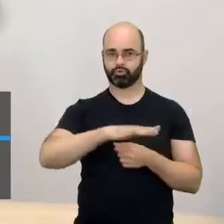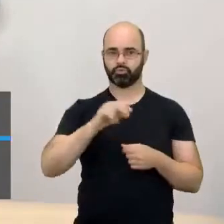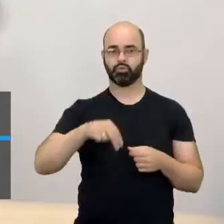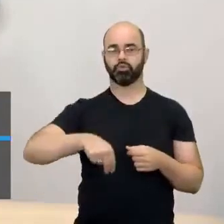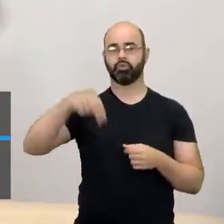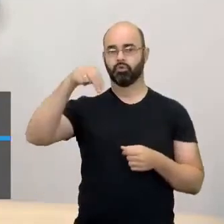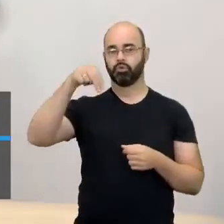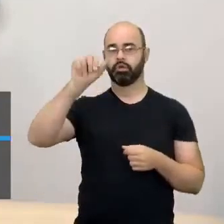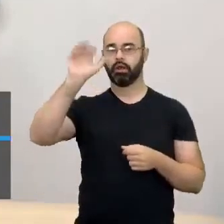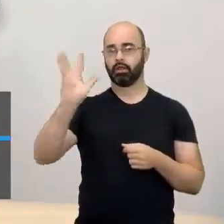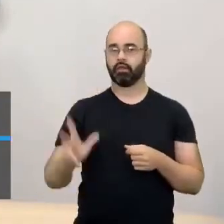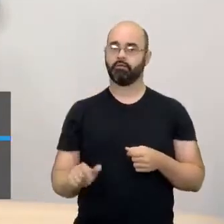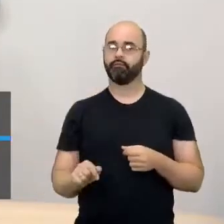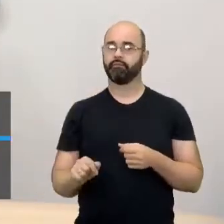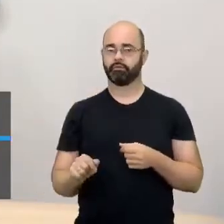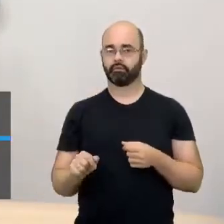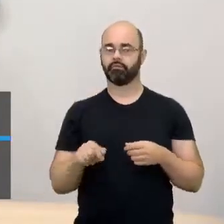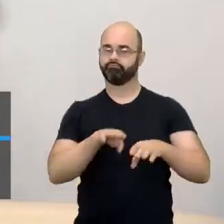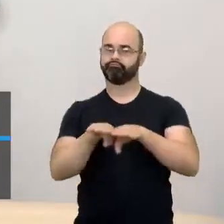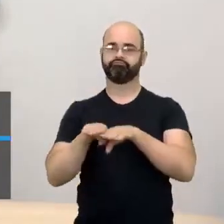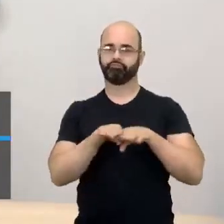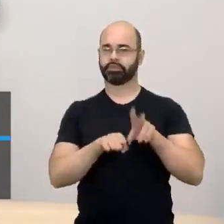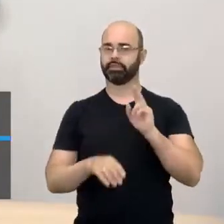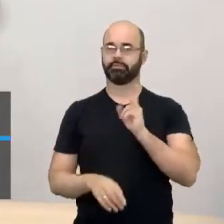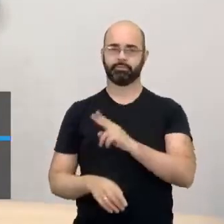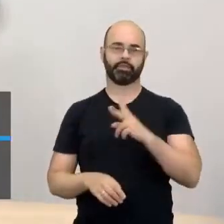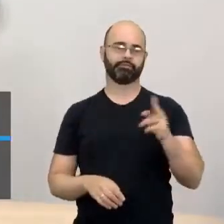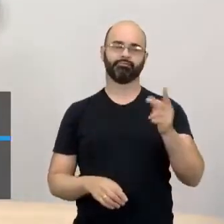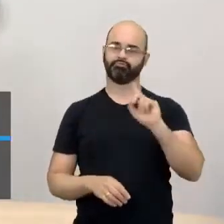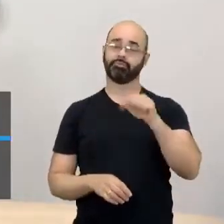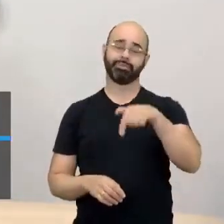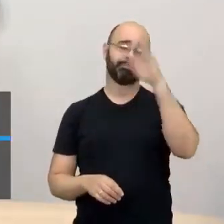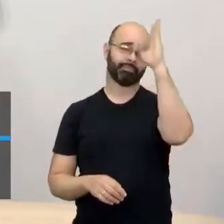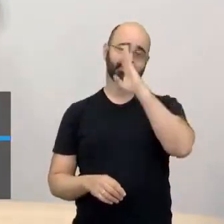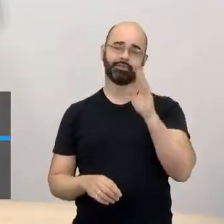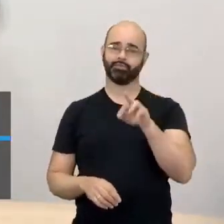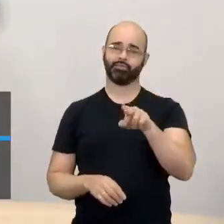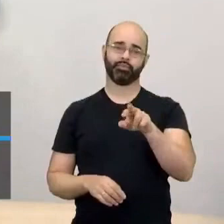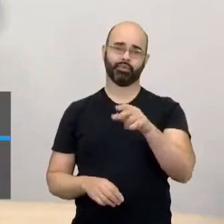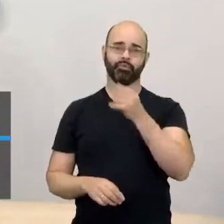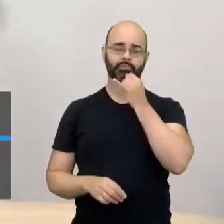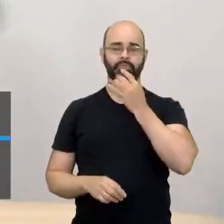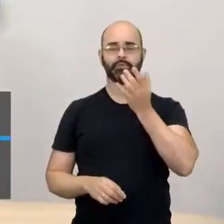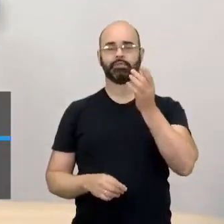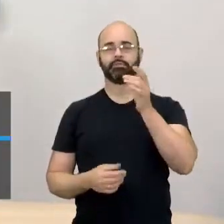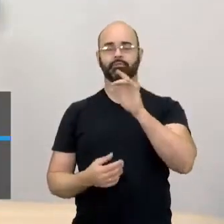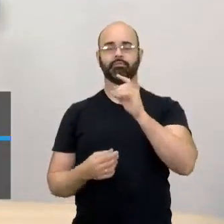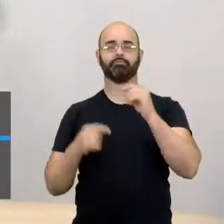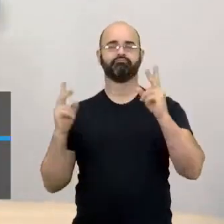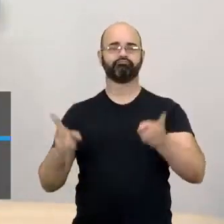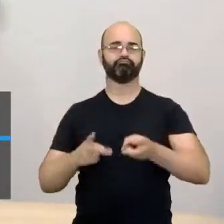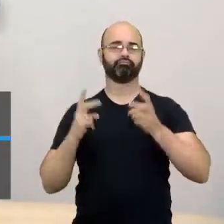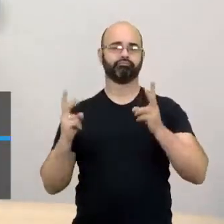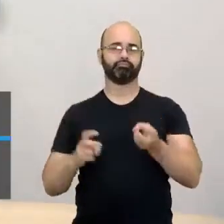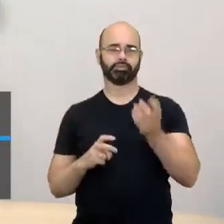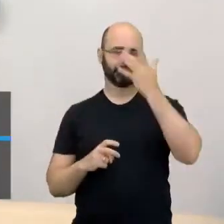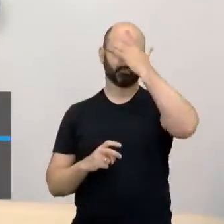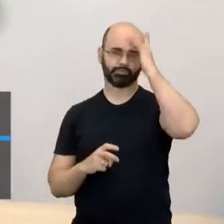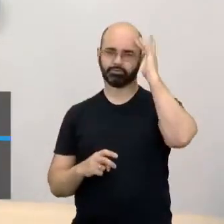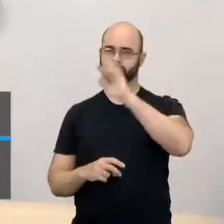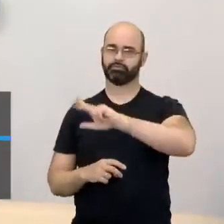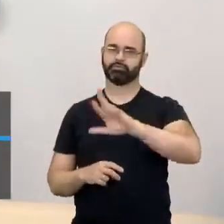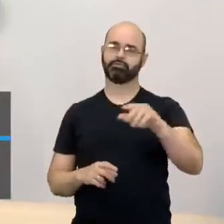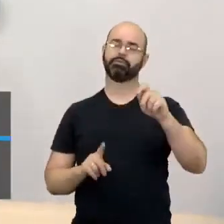da África seja no mesmo padrão. É a mesma coisa que acontece aqui no Brasil. Quando a gente vê a renda per capita do Brasil, ela é diferente da